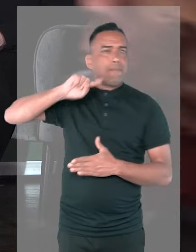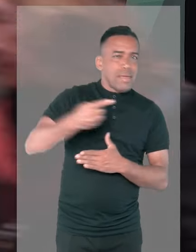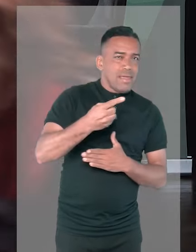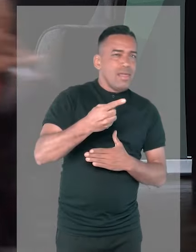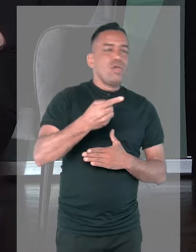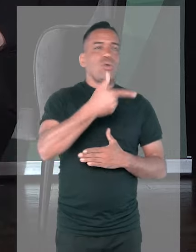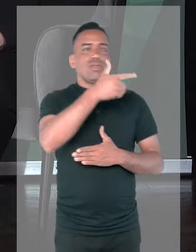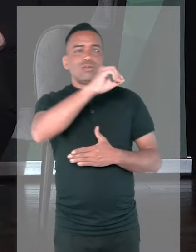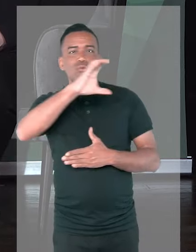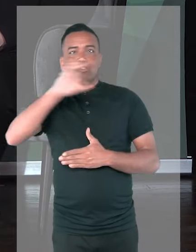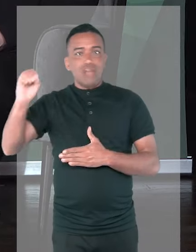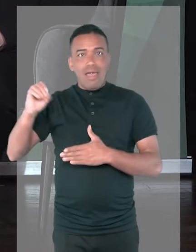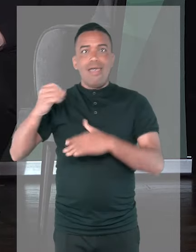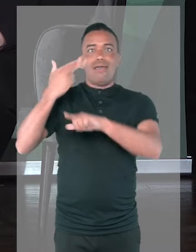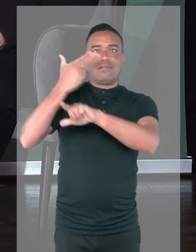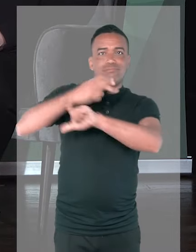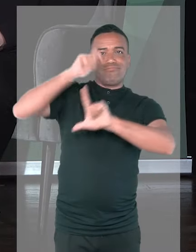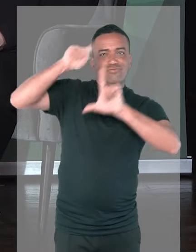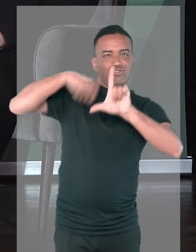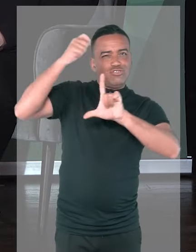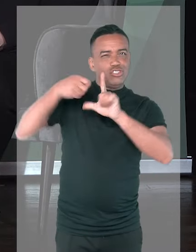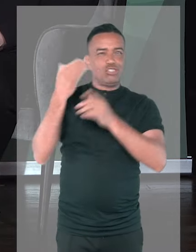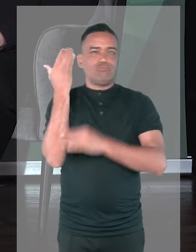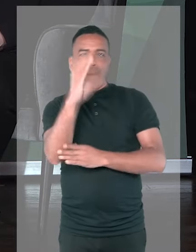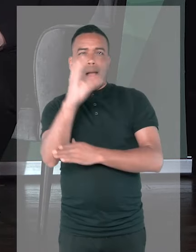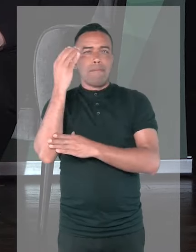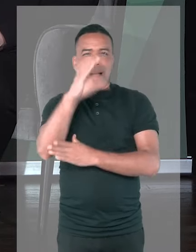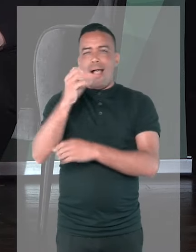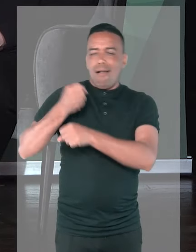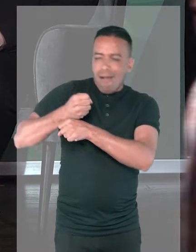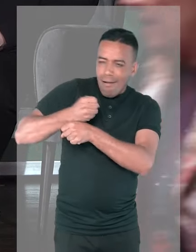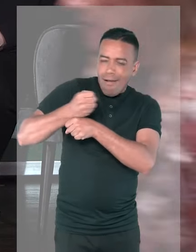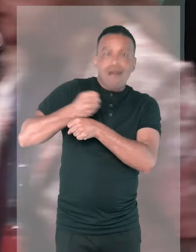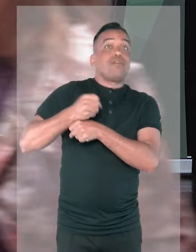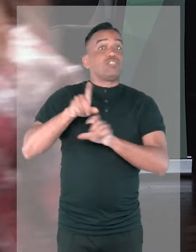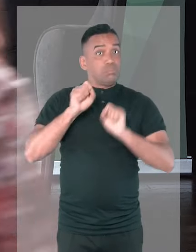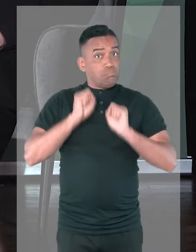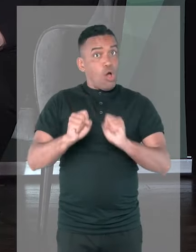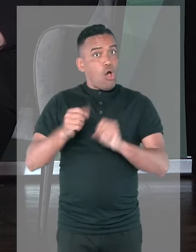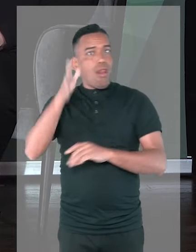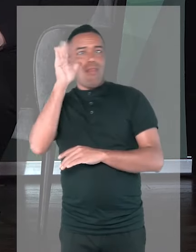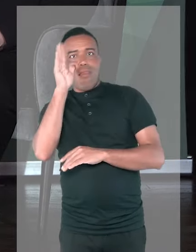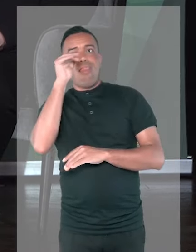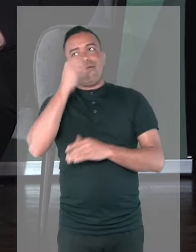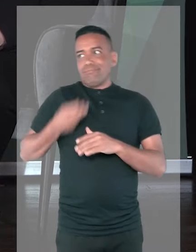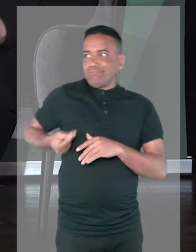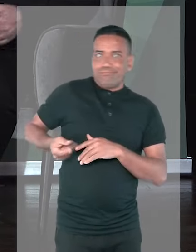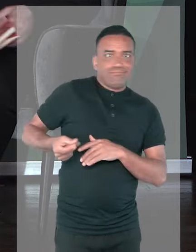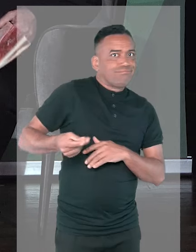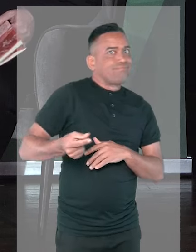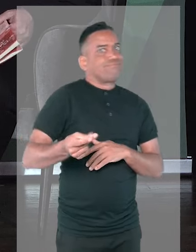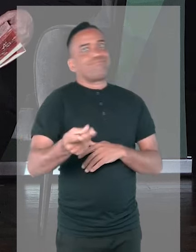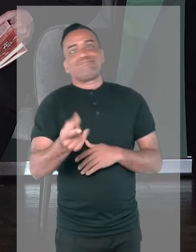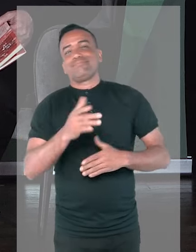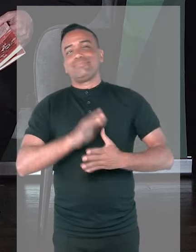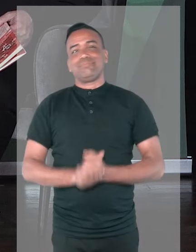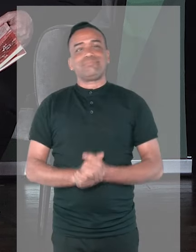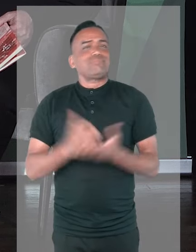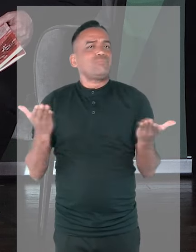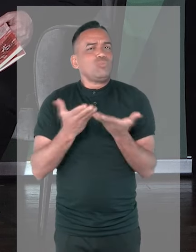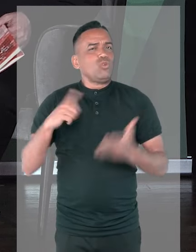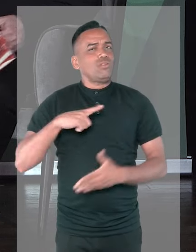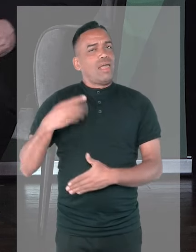1.200 programas gravados ao longo desses anos. Então, vocês podem maratonar ali durante muito tempo. Hoje a gente